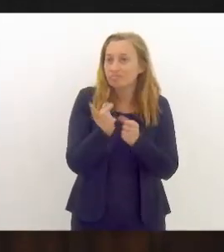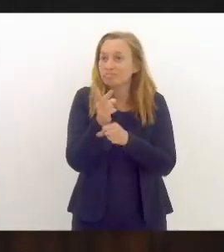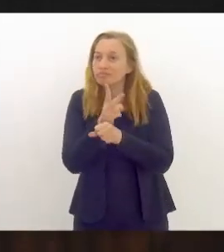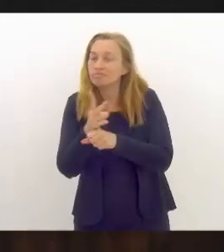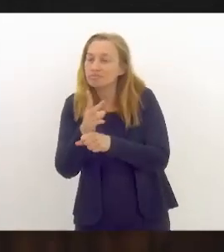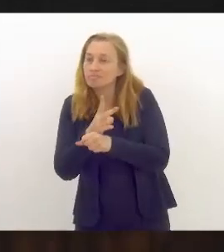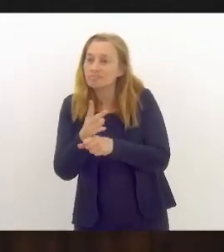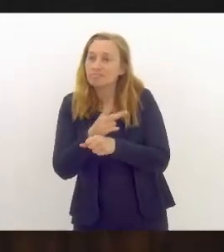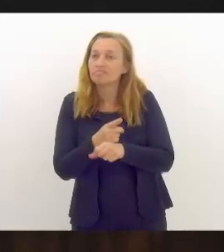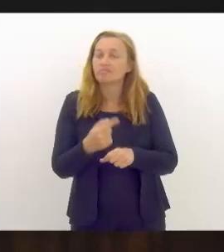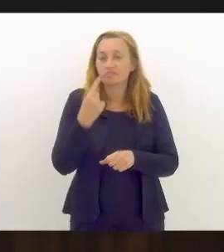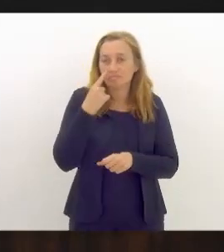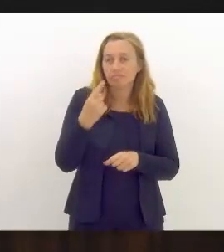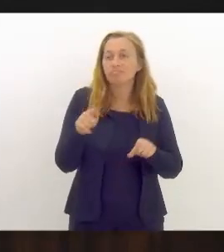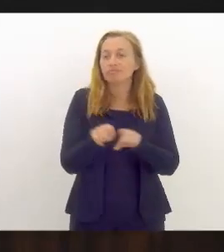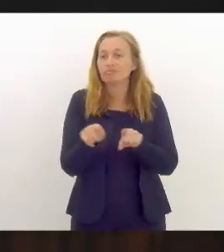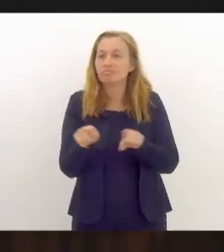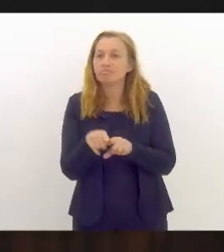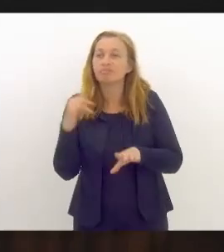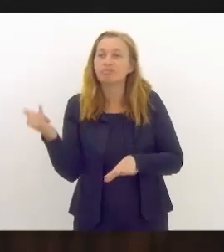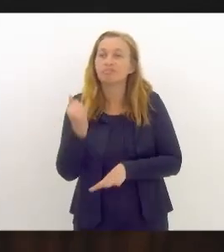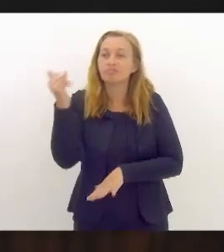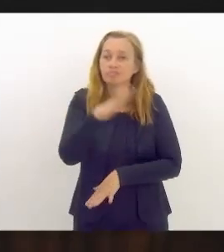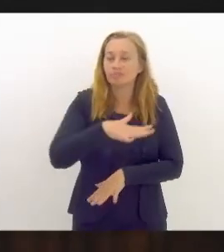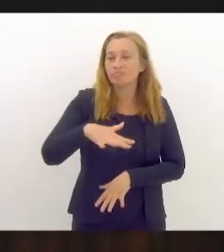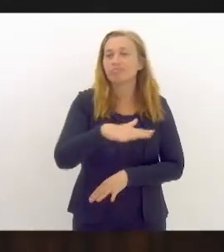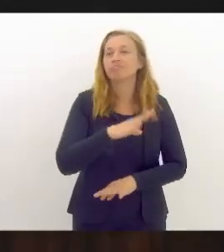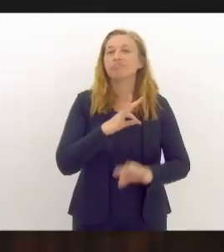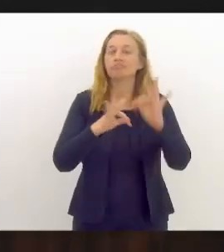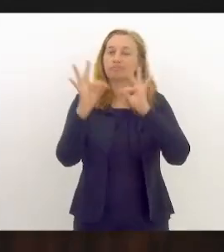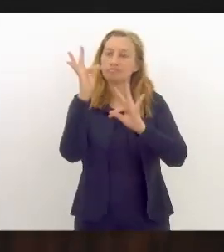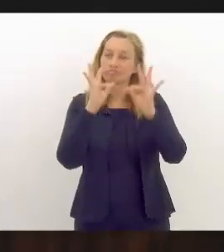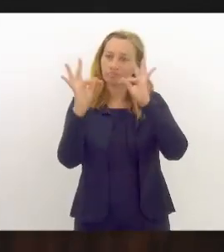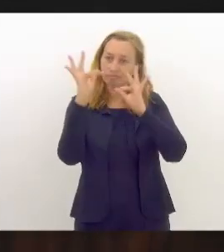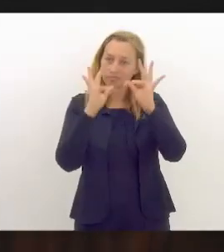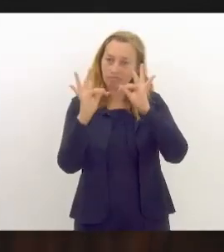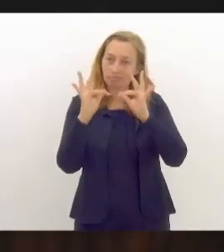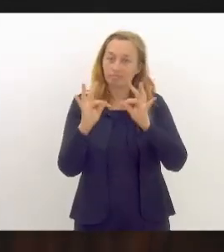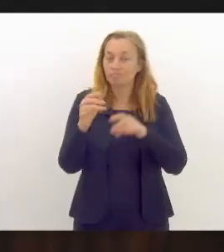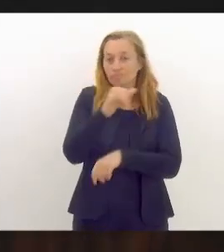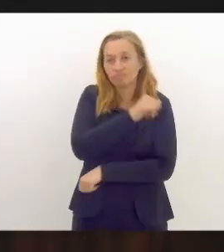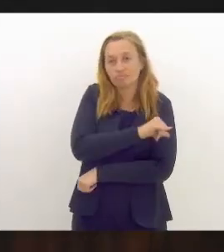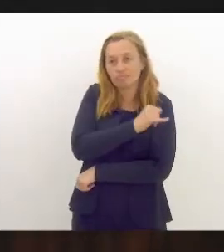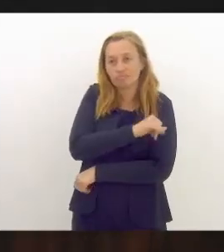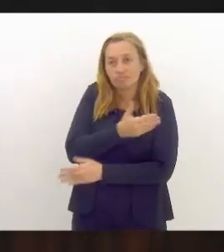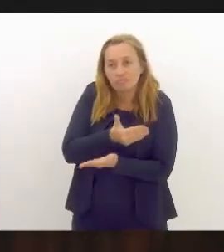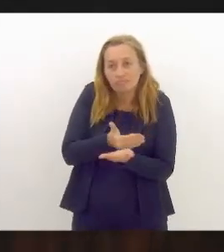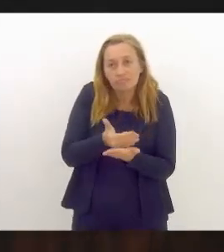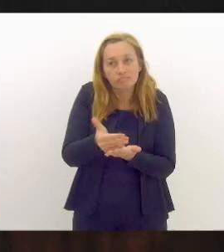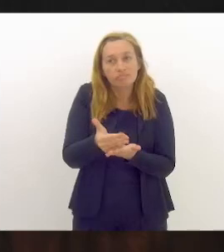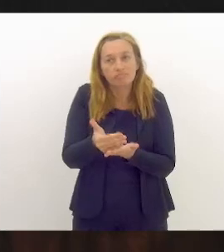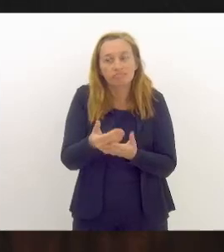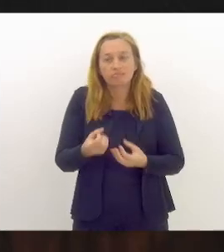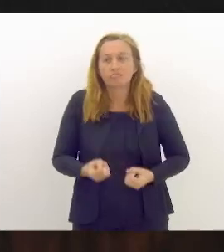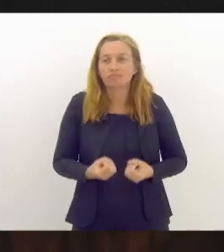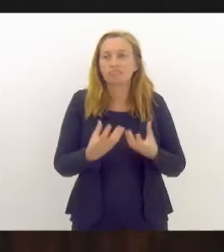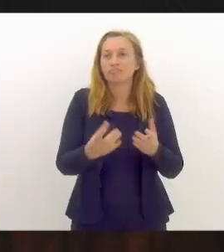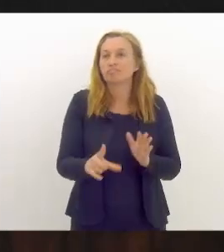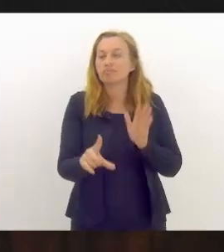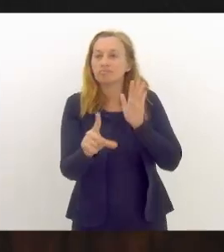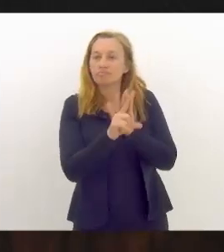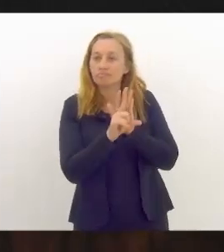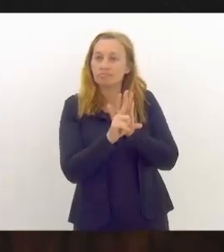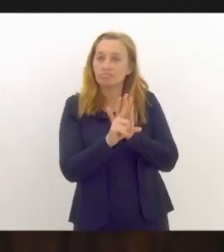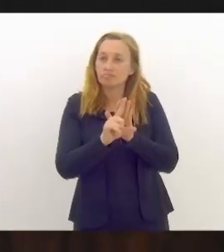legislar também nessa importante área de tecnologia o rio é Pioneiro na adoção de uma lei para